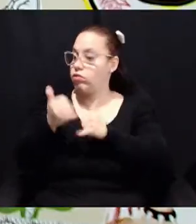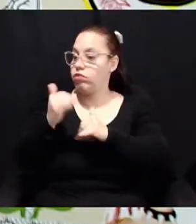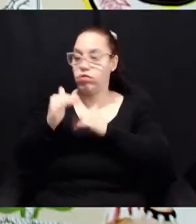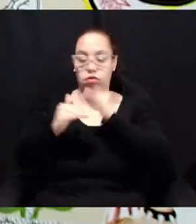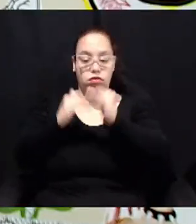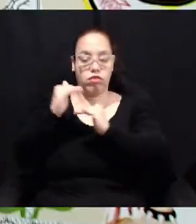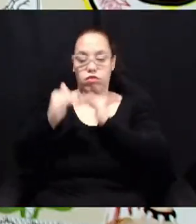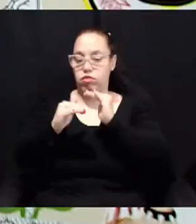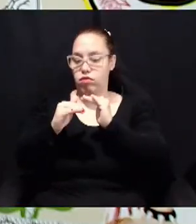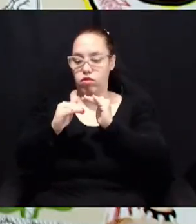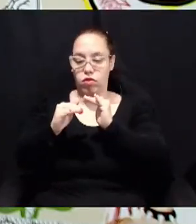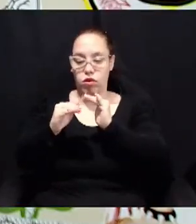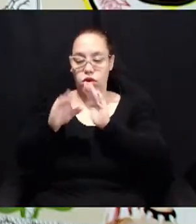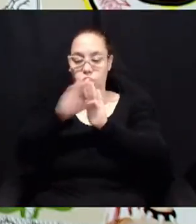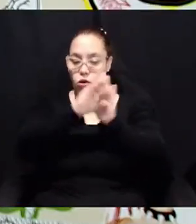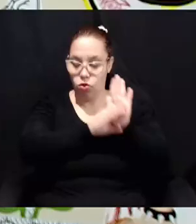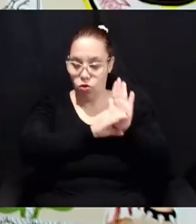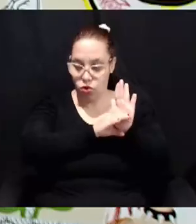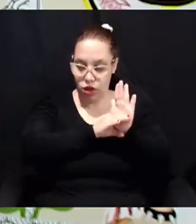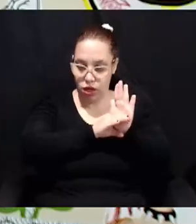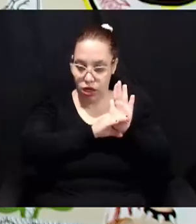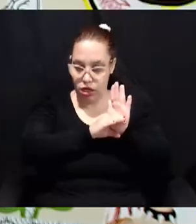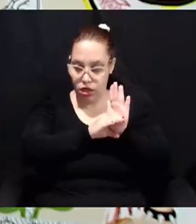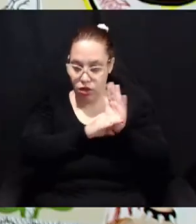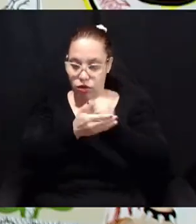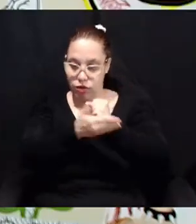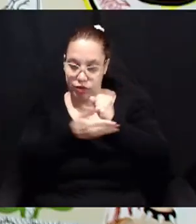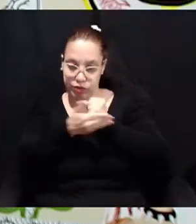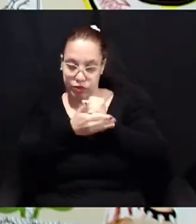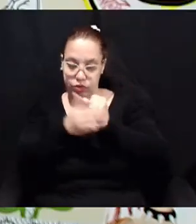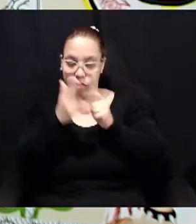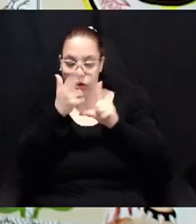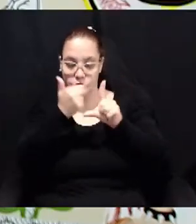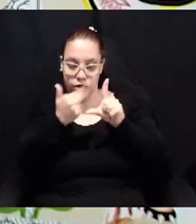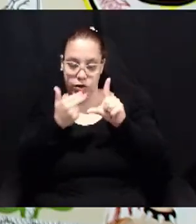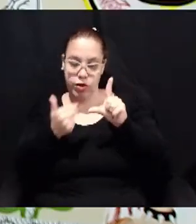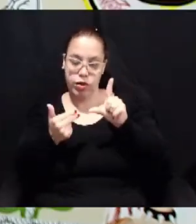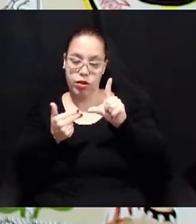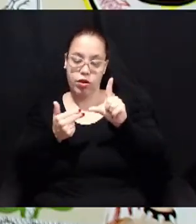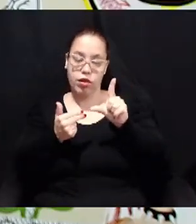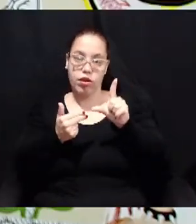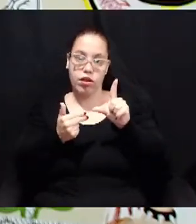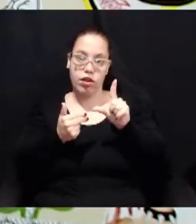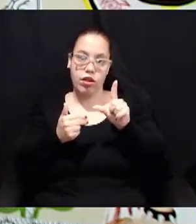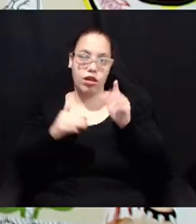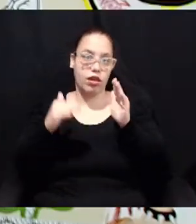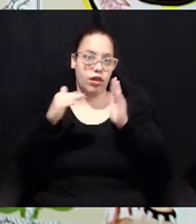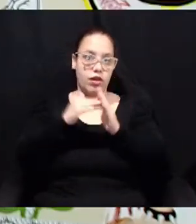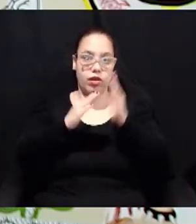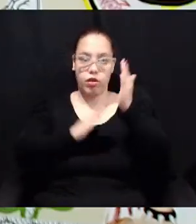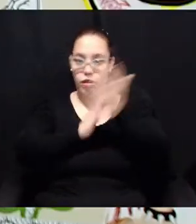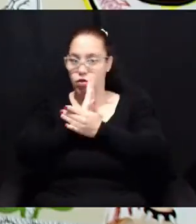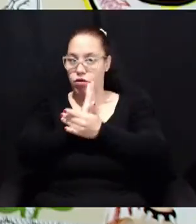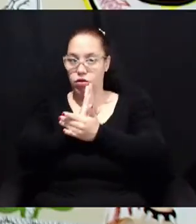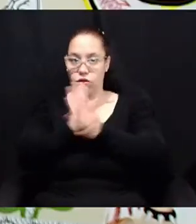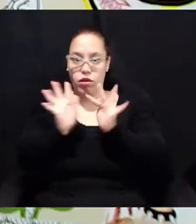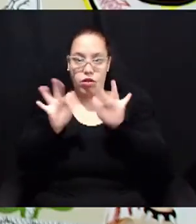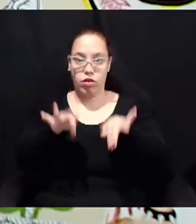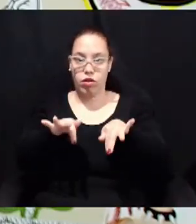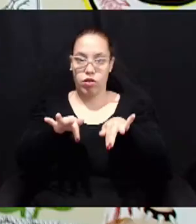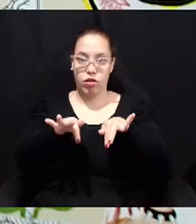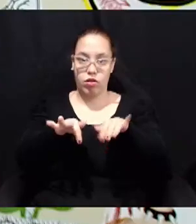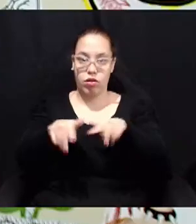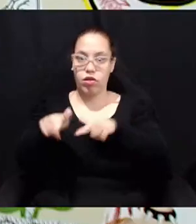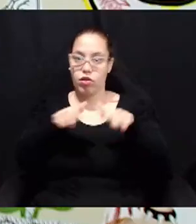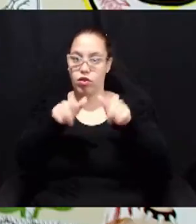conceito do desenho, da arte conceitual, até a aprovação final das peças, trabalhando junto com